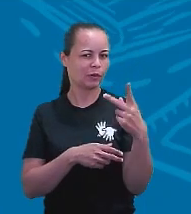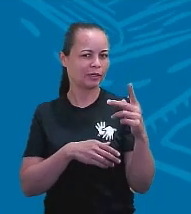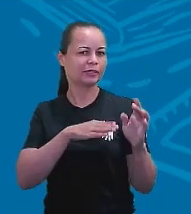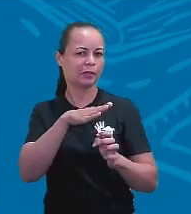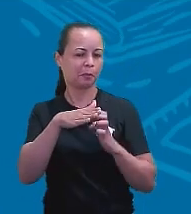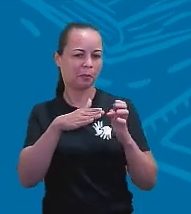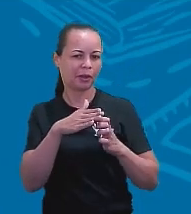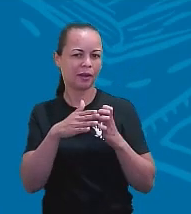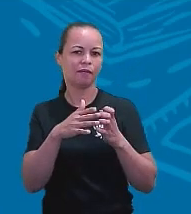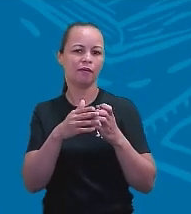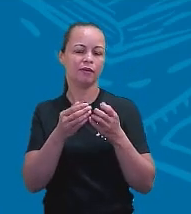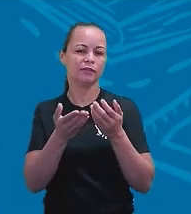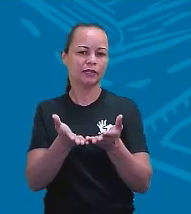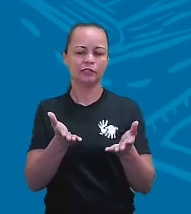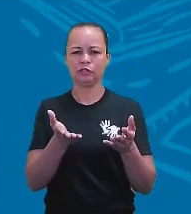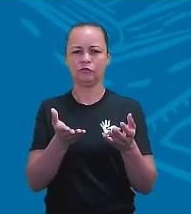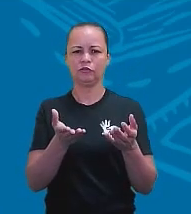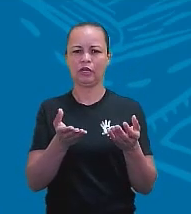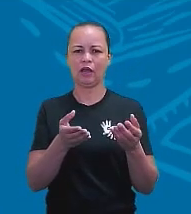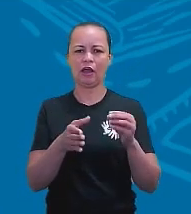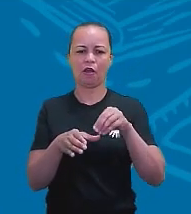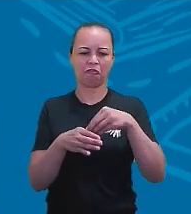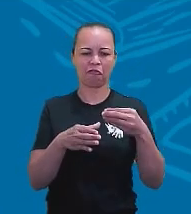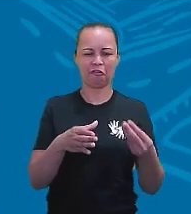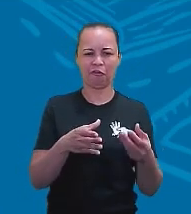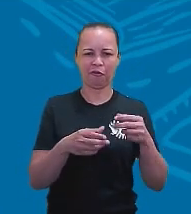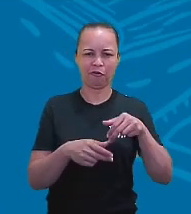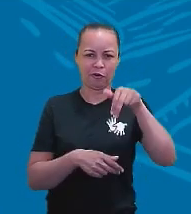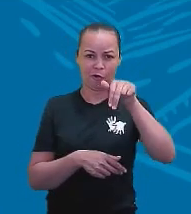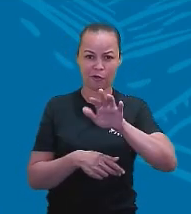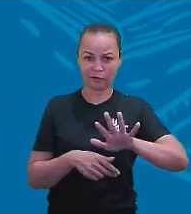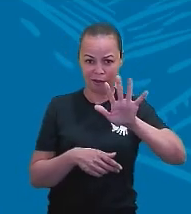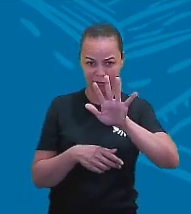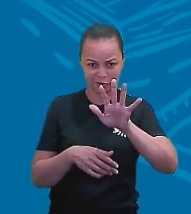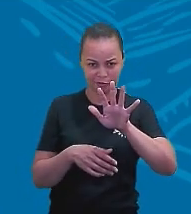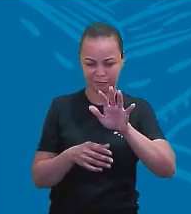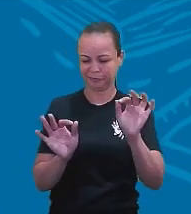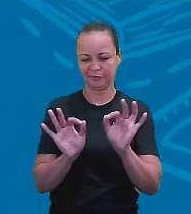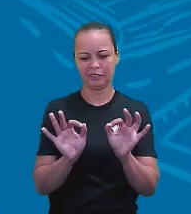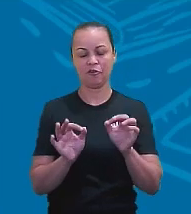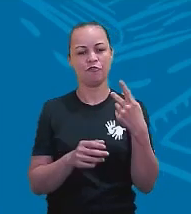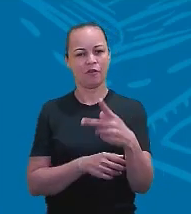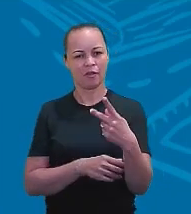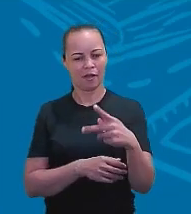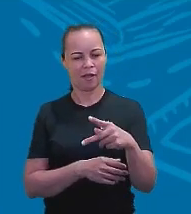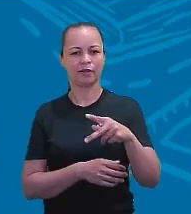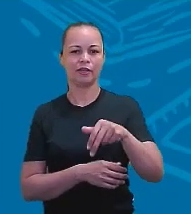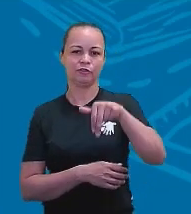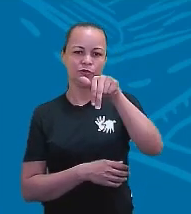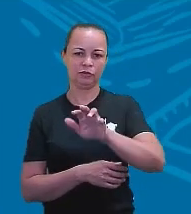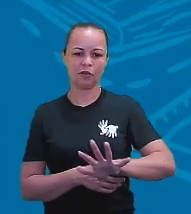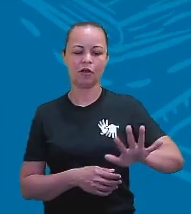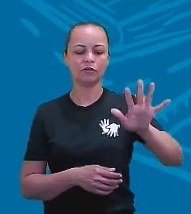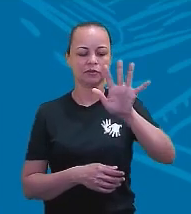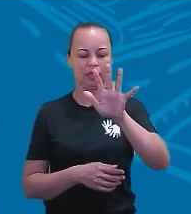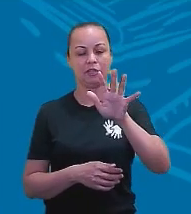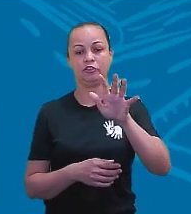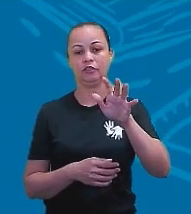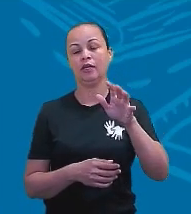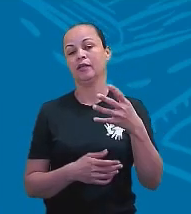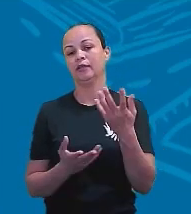pode estar fora do nosso Nordeste, porque foi exatamente aqui no Nordeste que a empresa trouxe